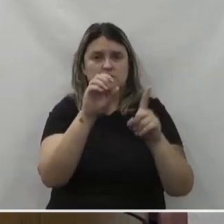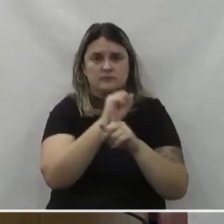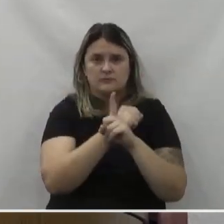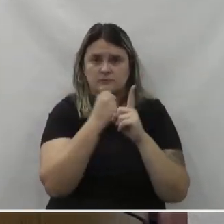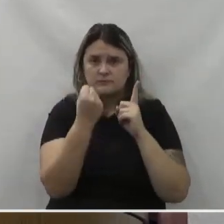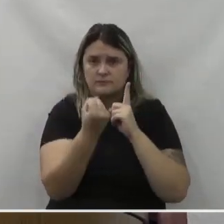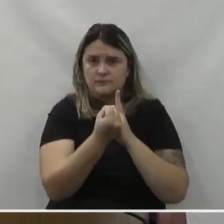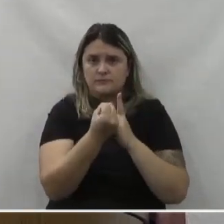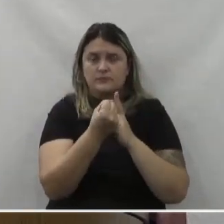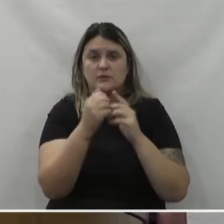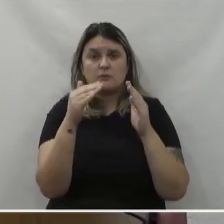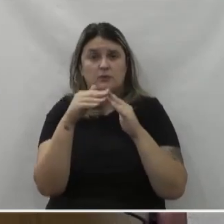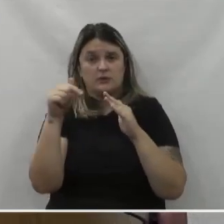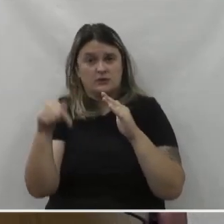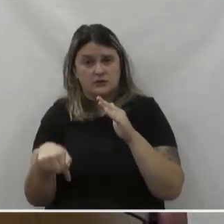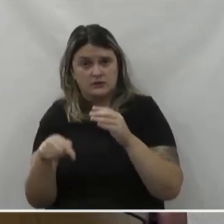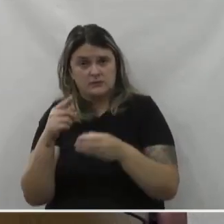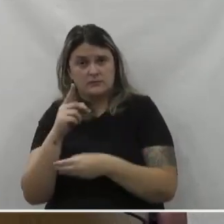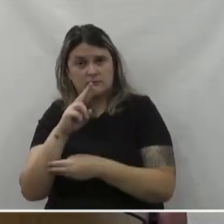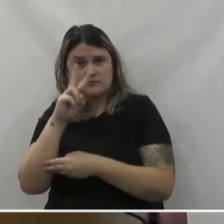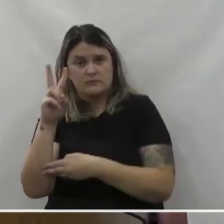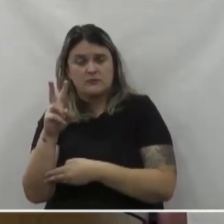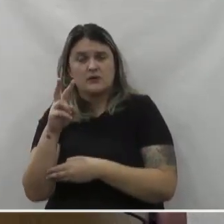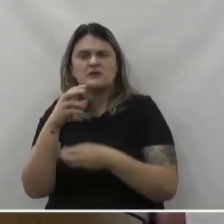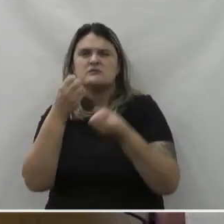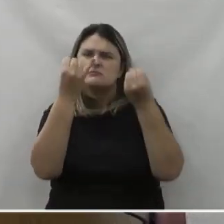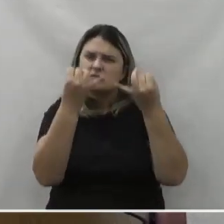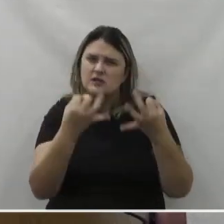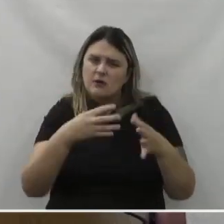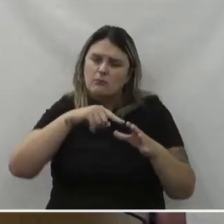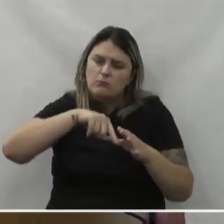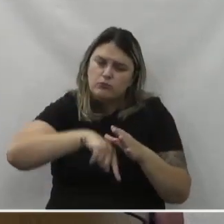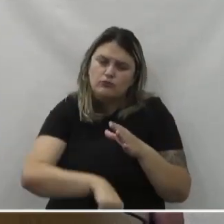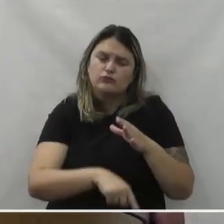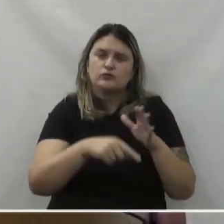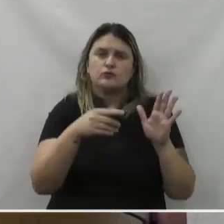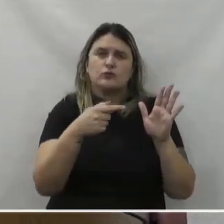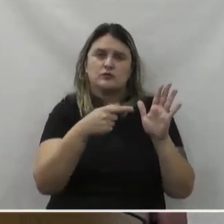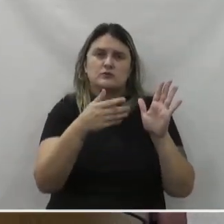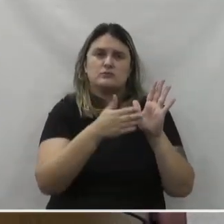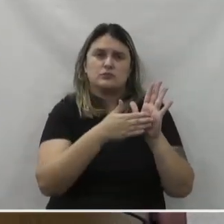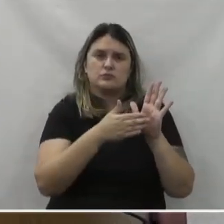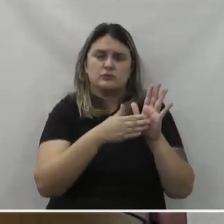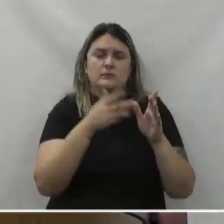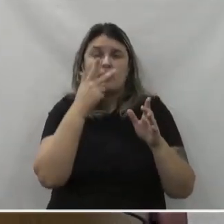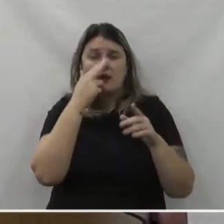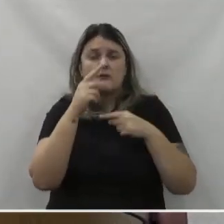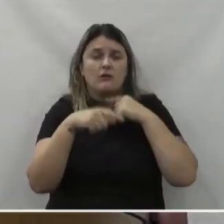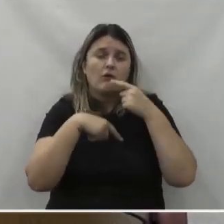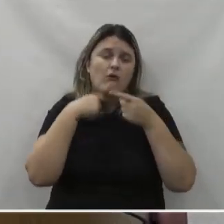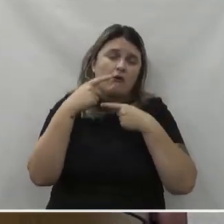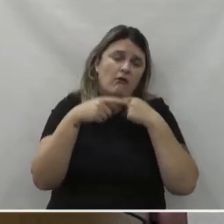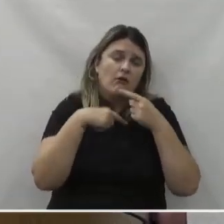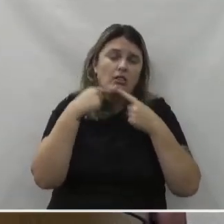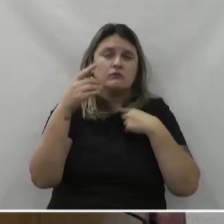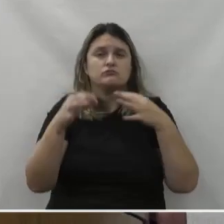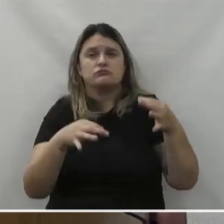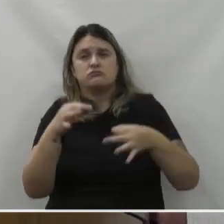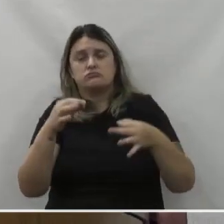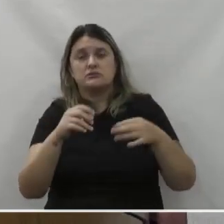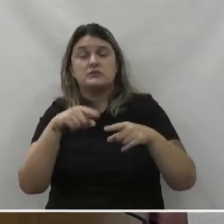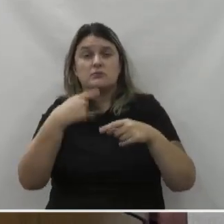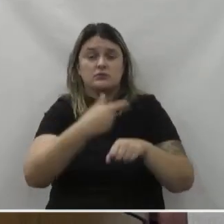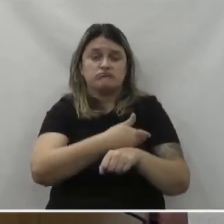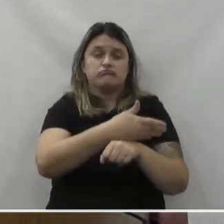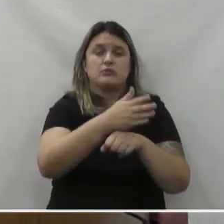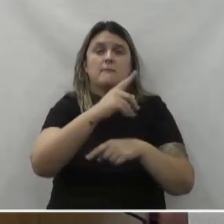munícipes aqui do União da Vitória, um pouco mais sobre esse projeto. Senão a gente vai ficar aí nesse imbróglio judicial e vamos acabar passando